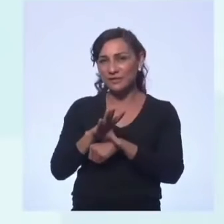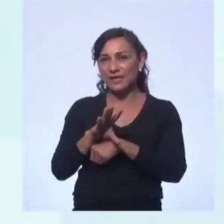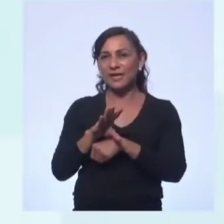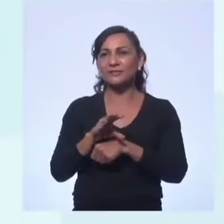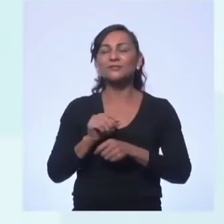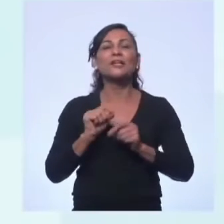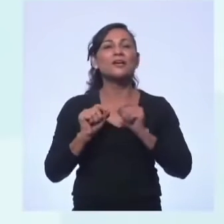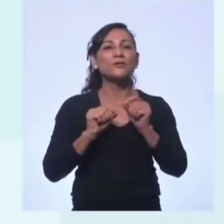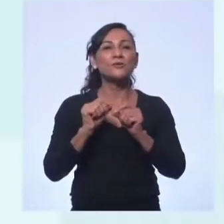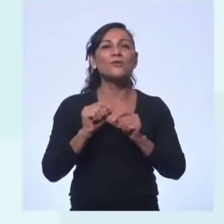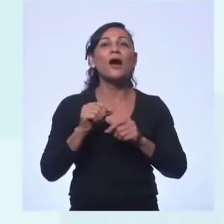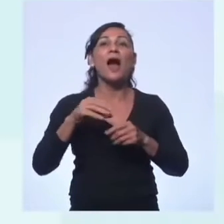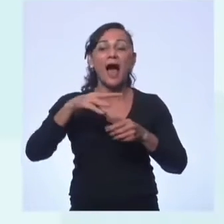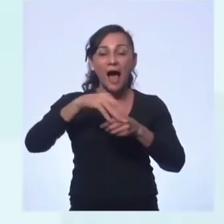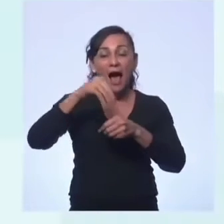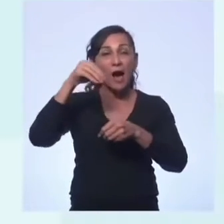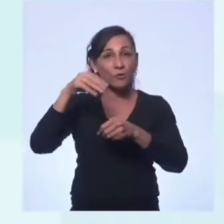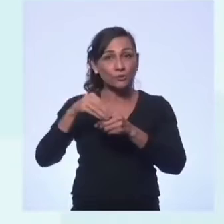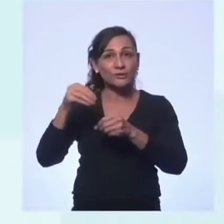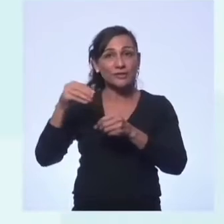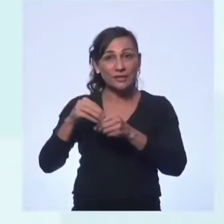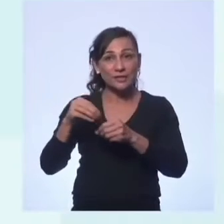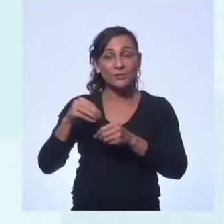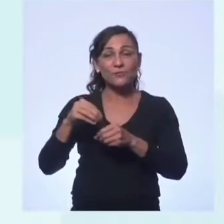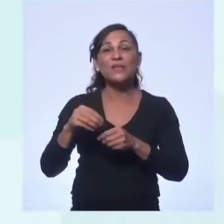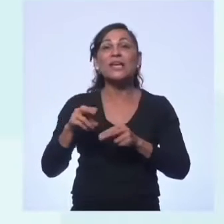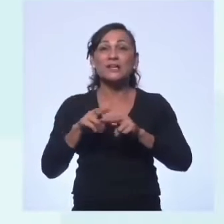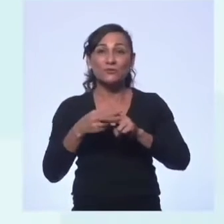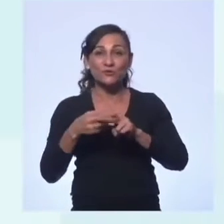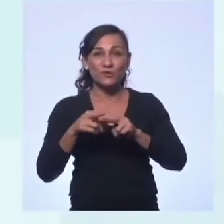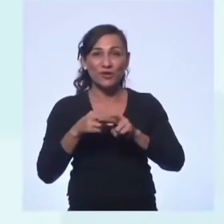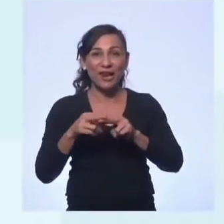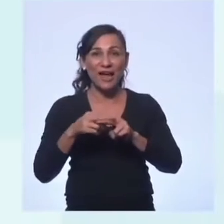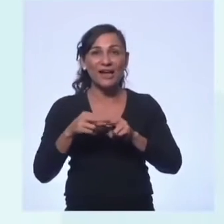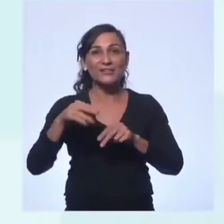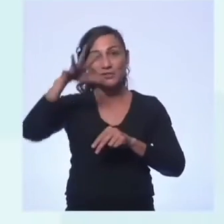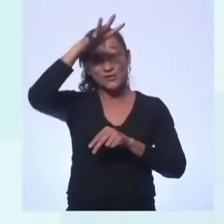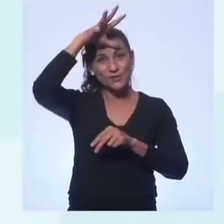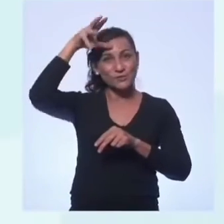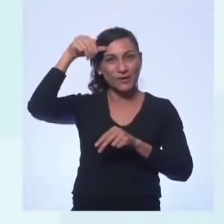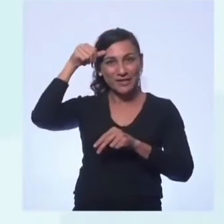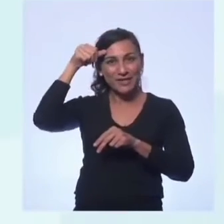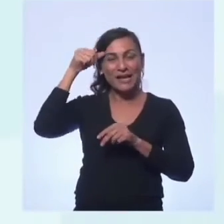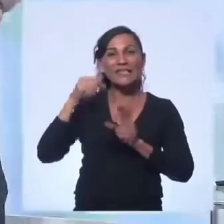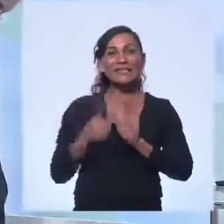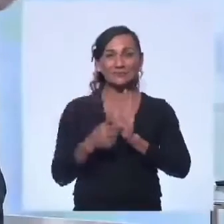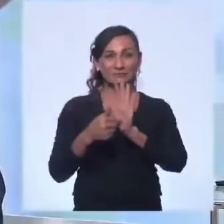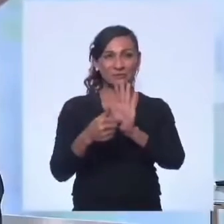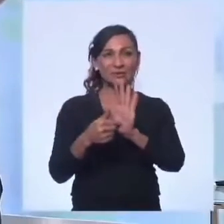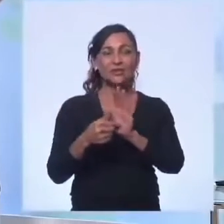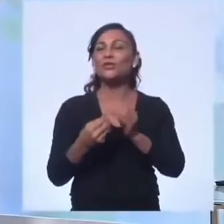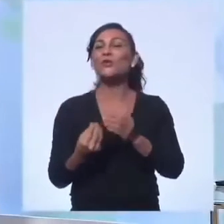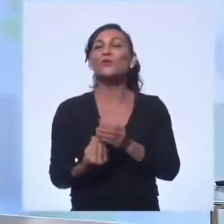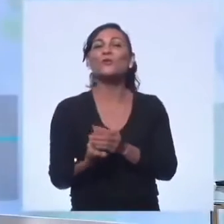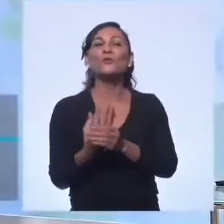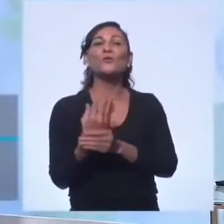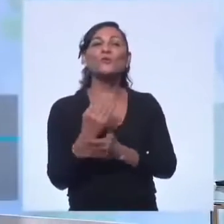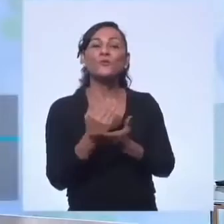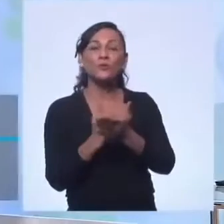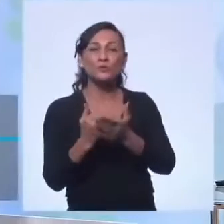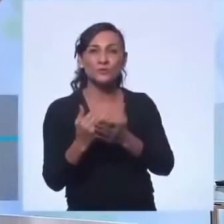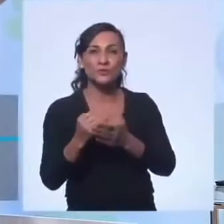inclusive aí o algodão, o cacau e o guaraná, tá? Então, quando houve lá a introdução, né,